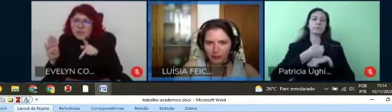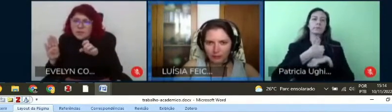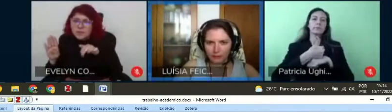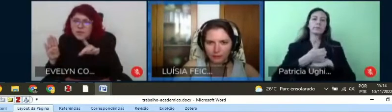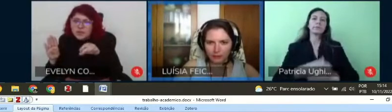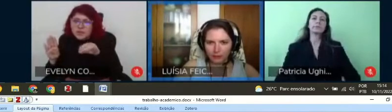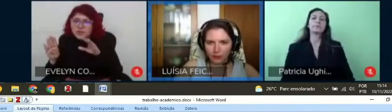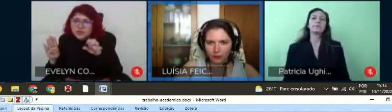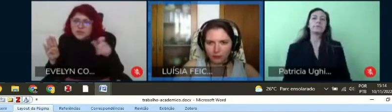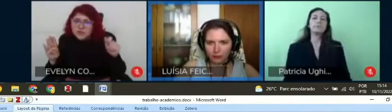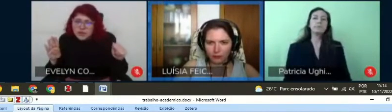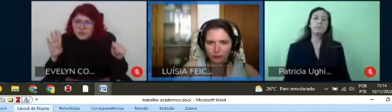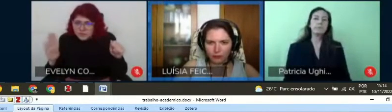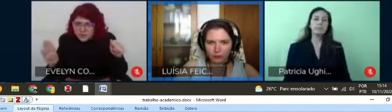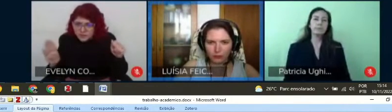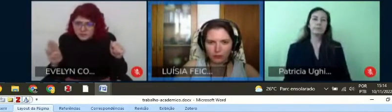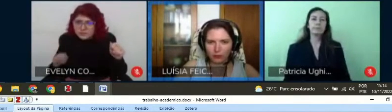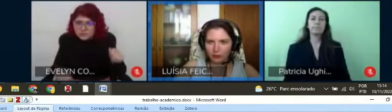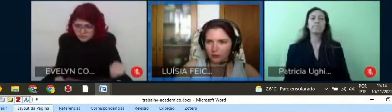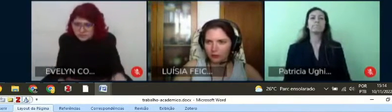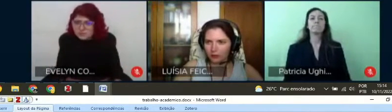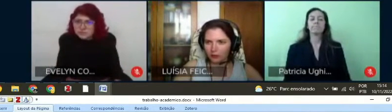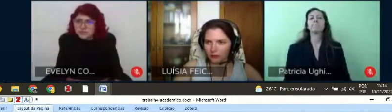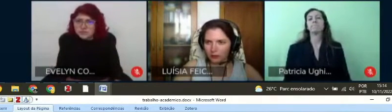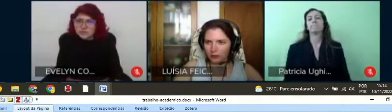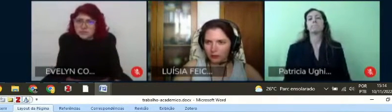Como é que